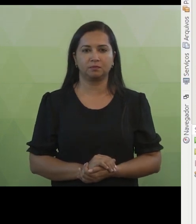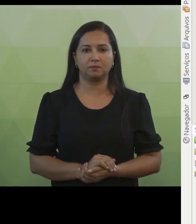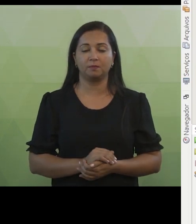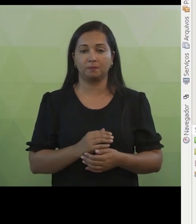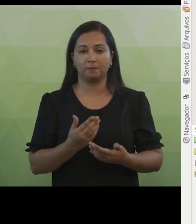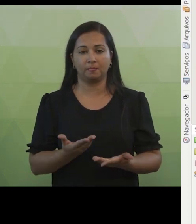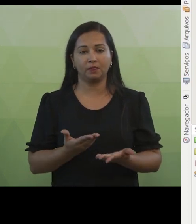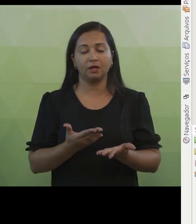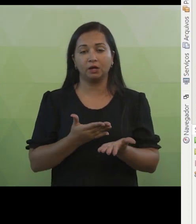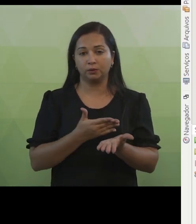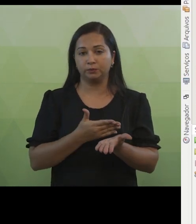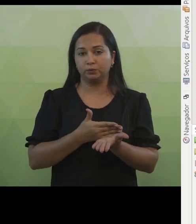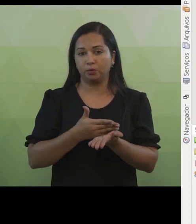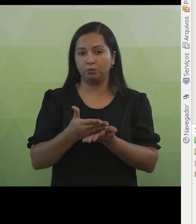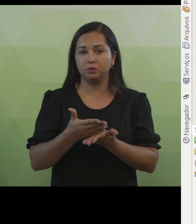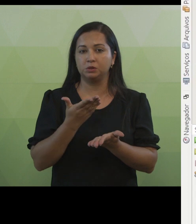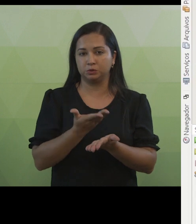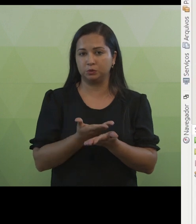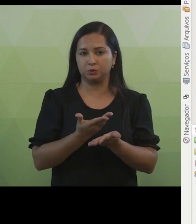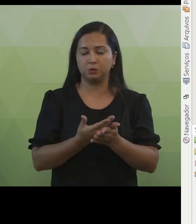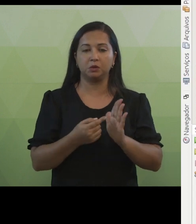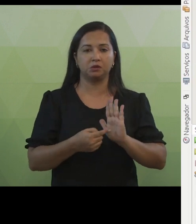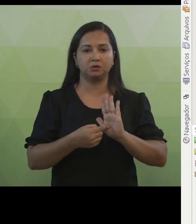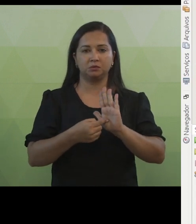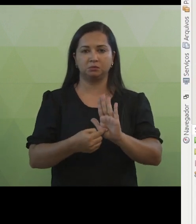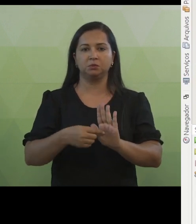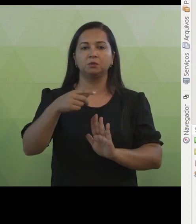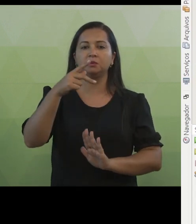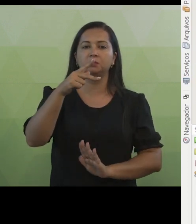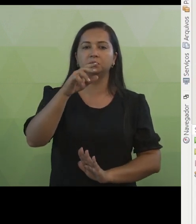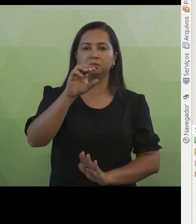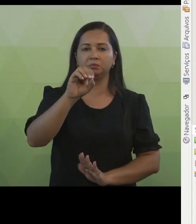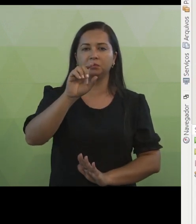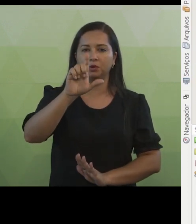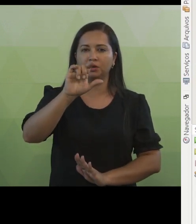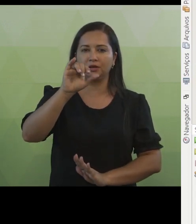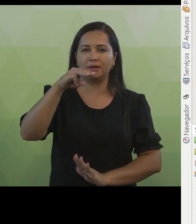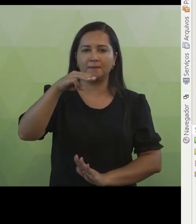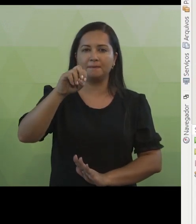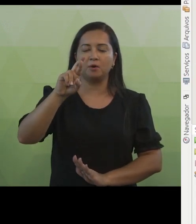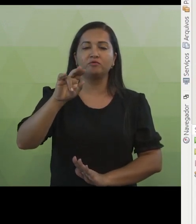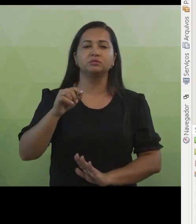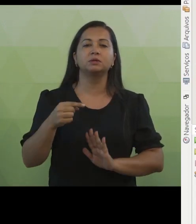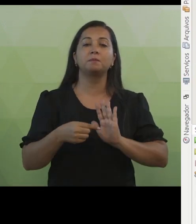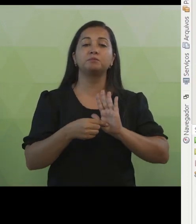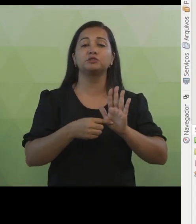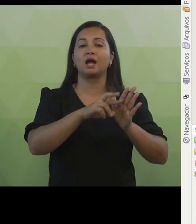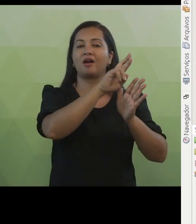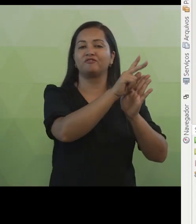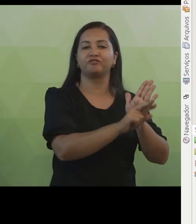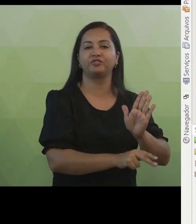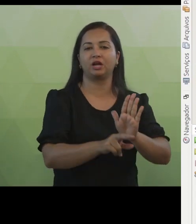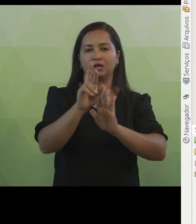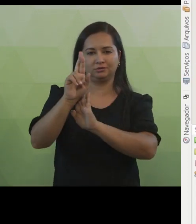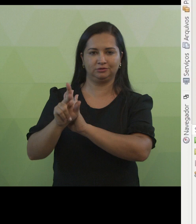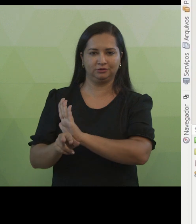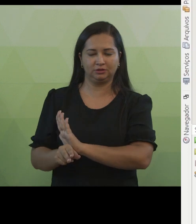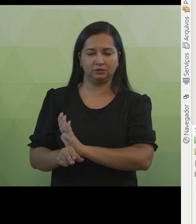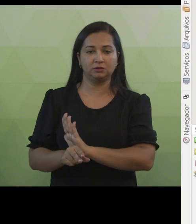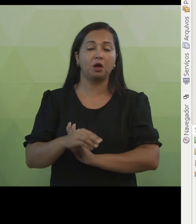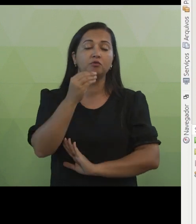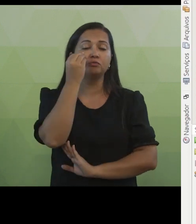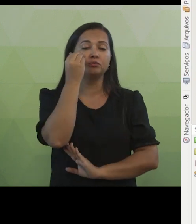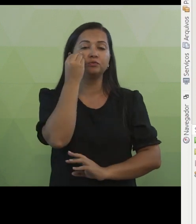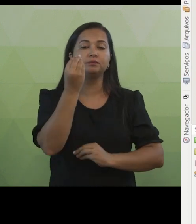Falamos lá no início que o polimorfismo é a capacidade de um objeto poder ser referenciado de várias formas. Vamos ver agora como